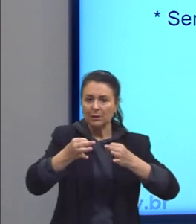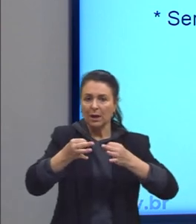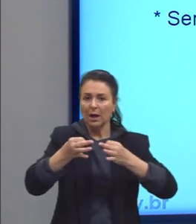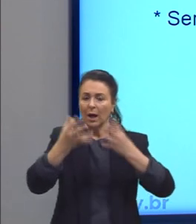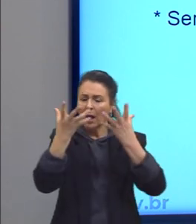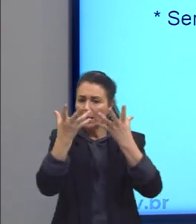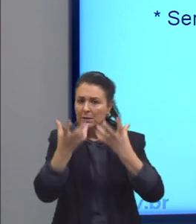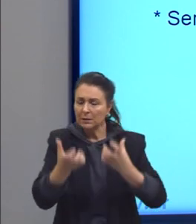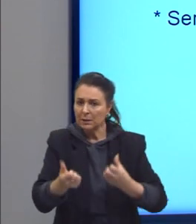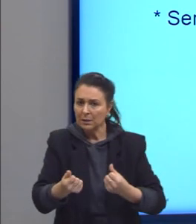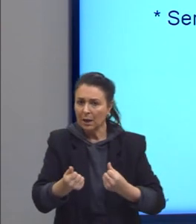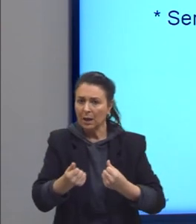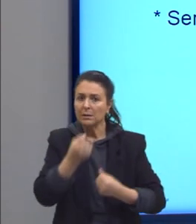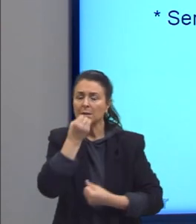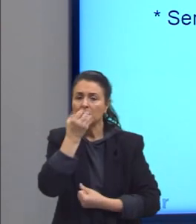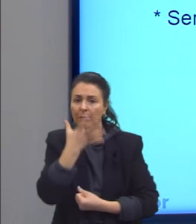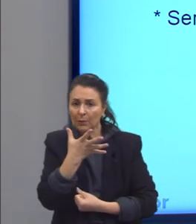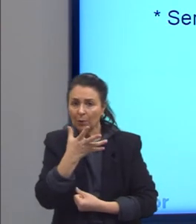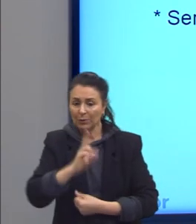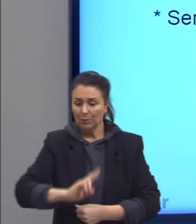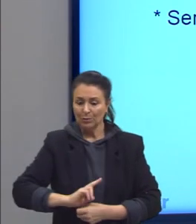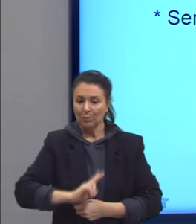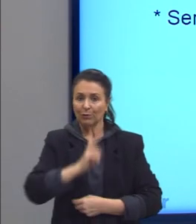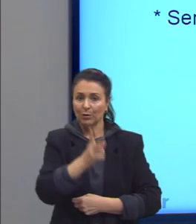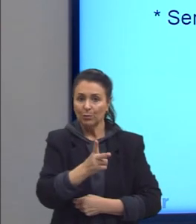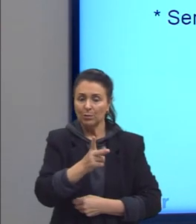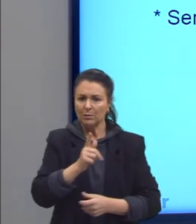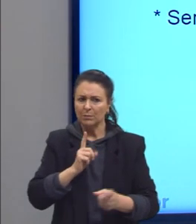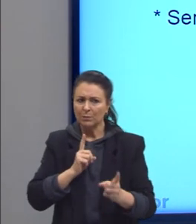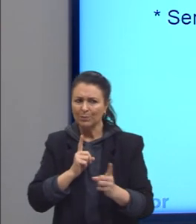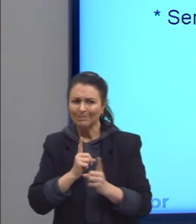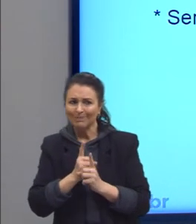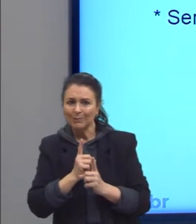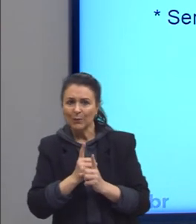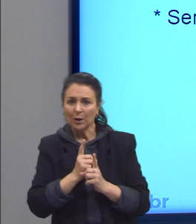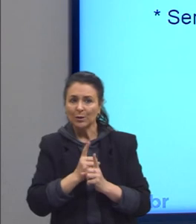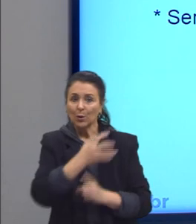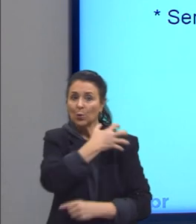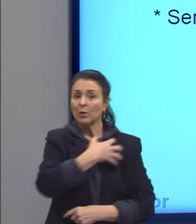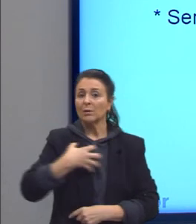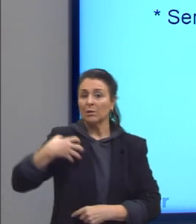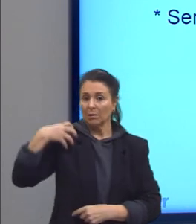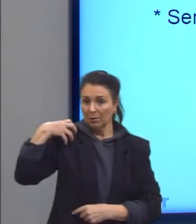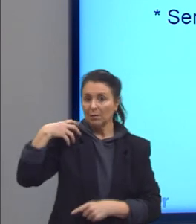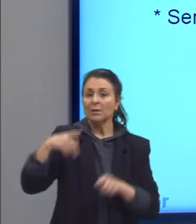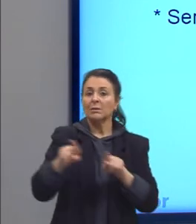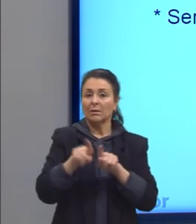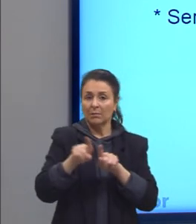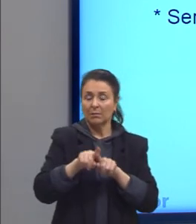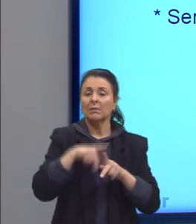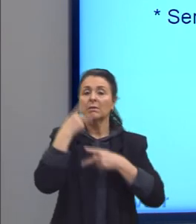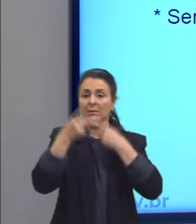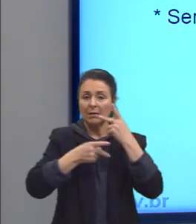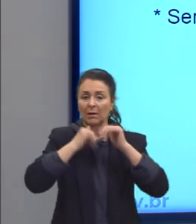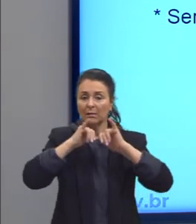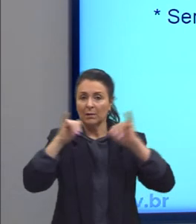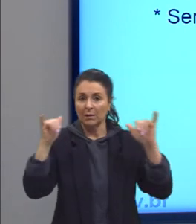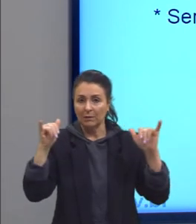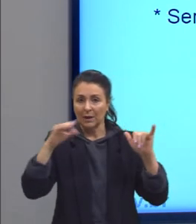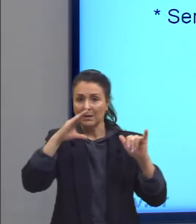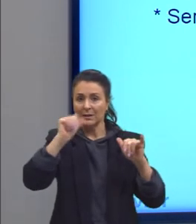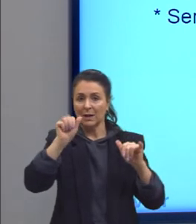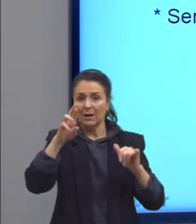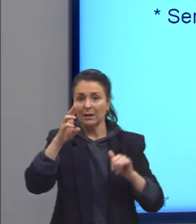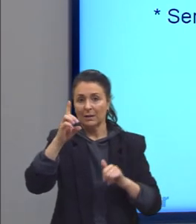são virtudes muito próximas aqui pegar a vó Aristóteles Então essas são as virtudes cardeais